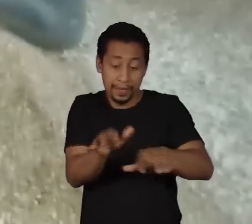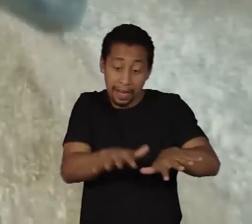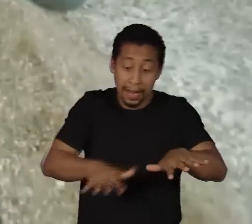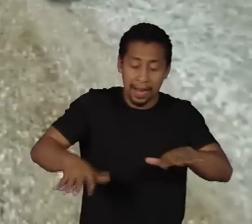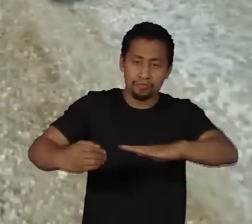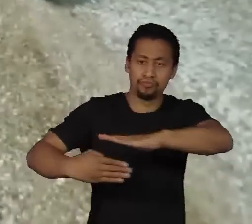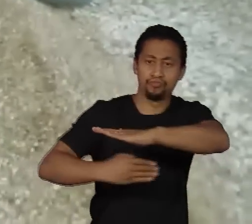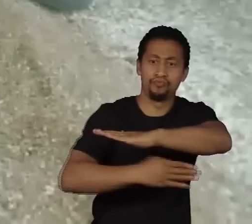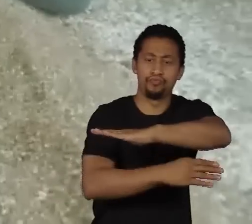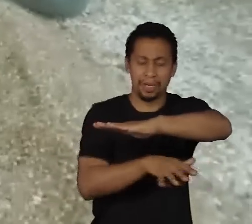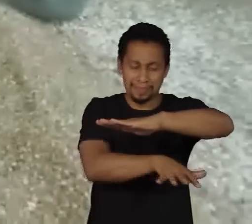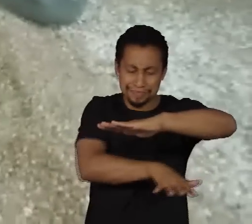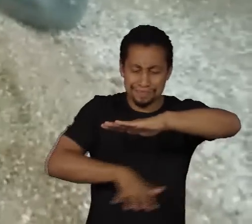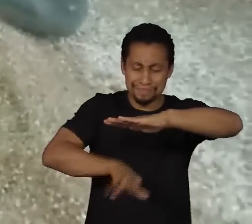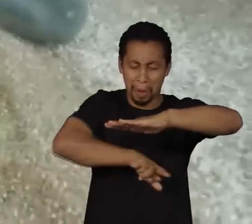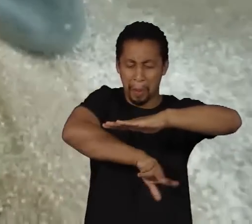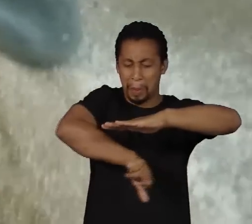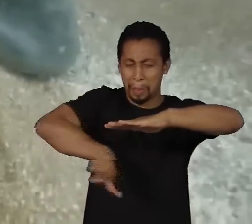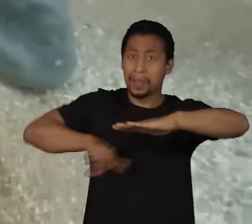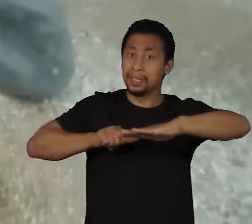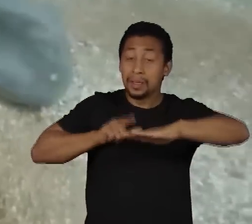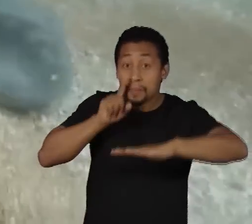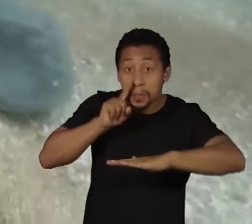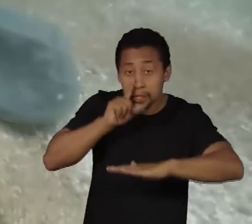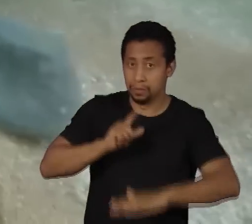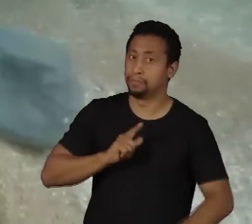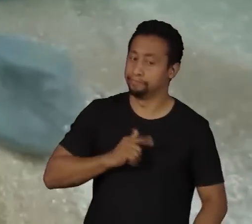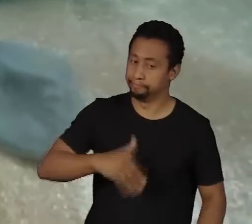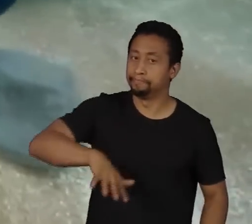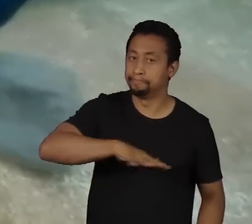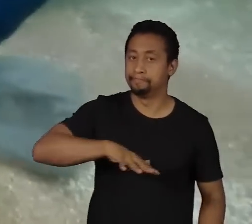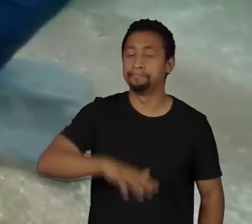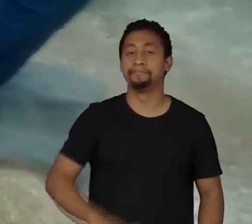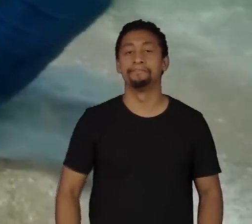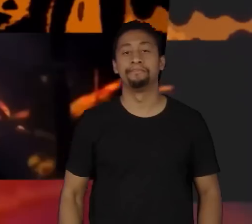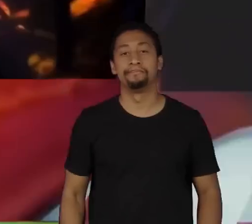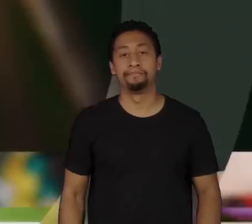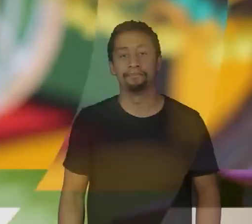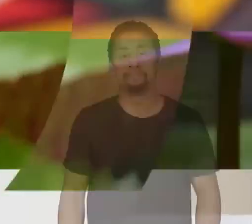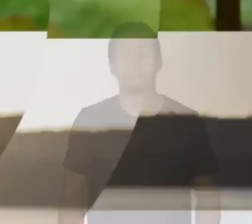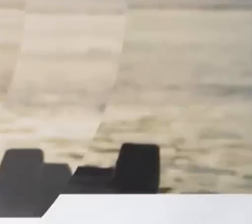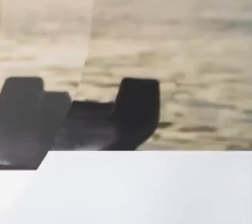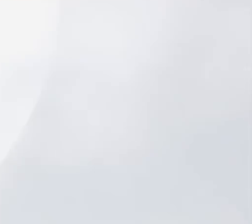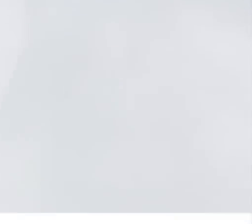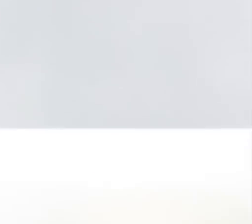em biodiversidade marinha que estão ameaçados.